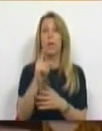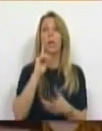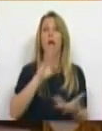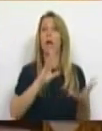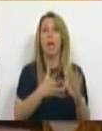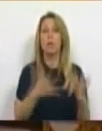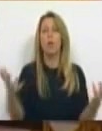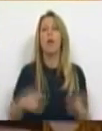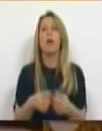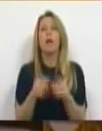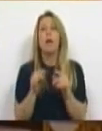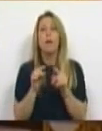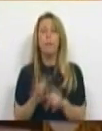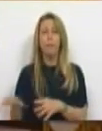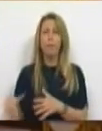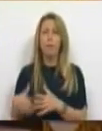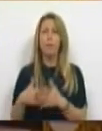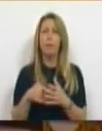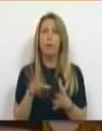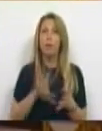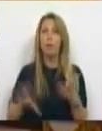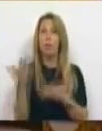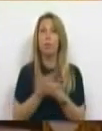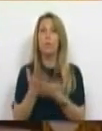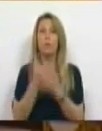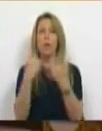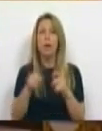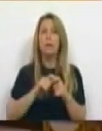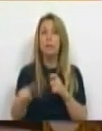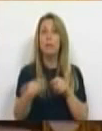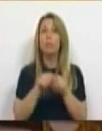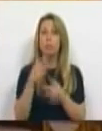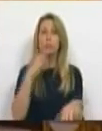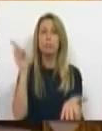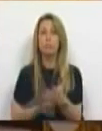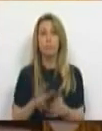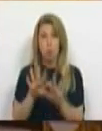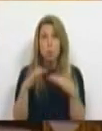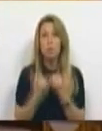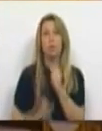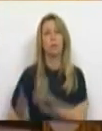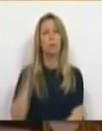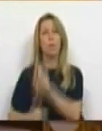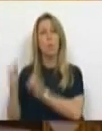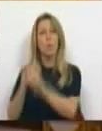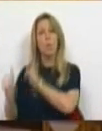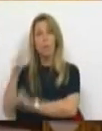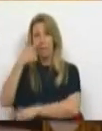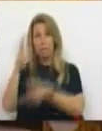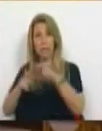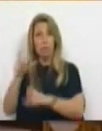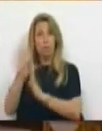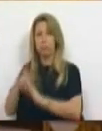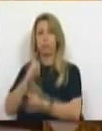Os pacotes de negociação contêm linhas políticas de verdadeira regressão social e civilizacional